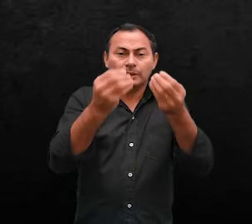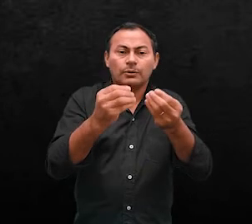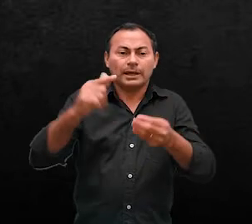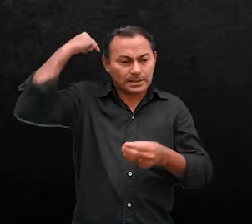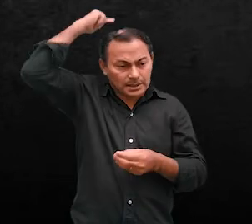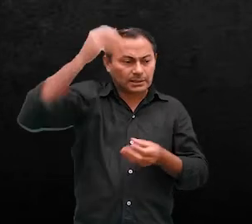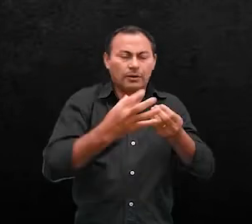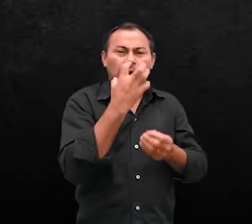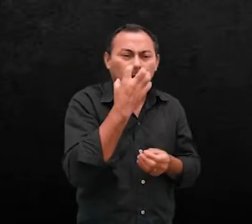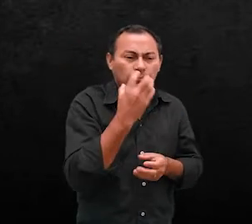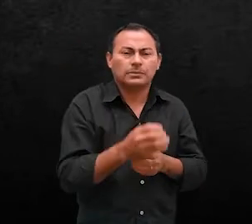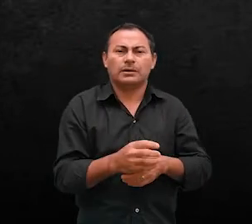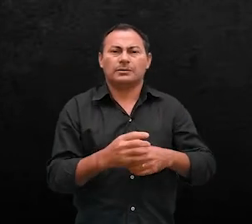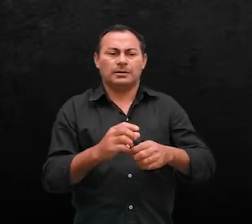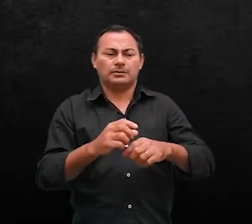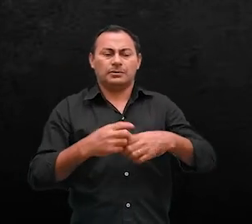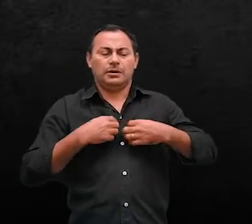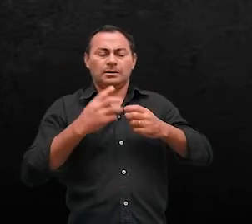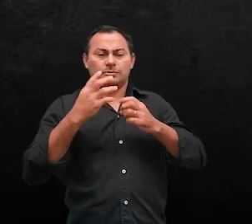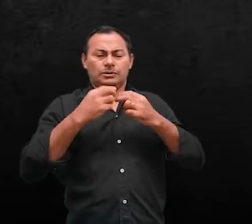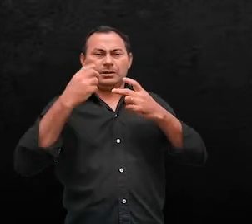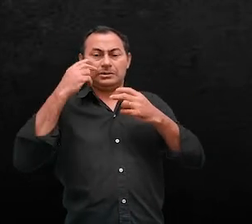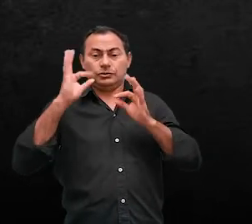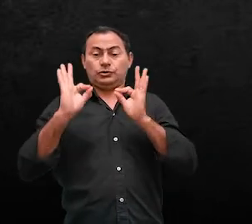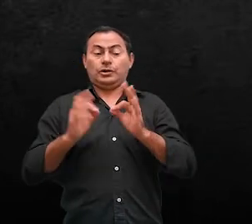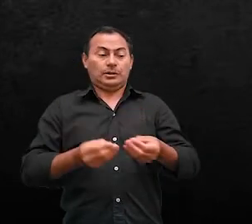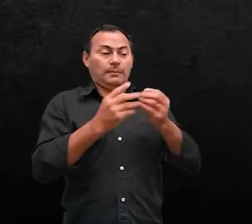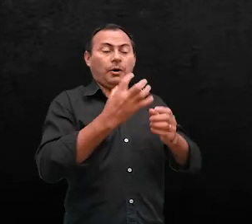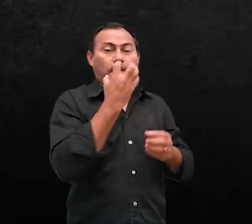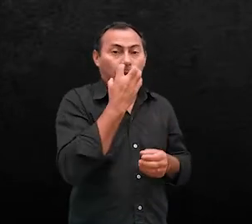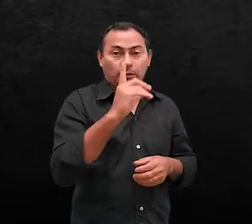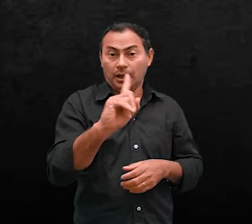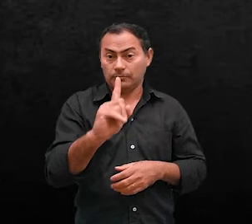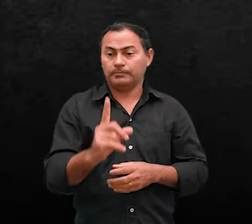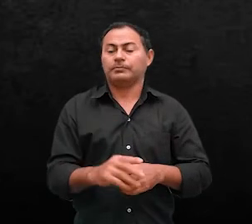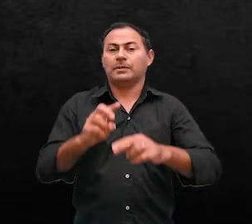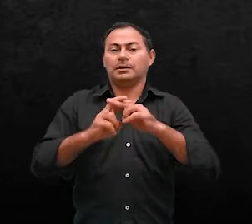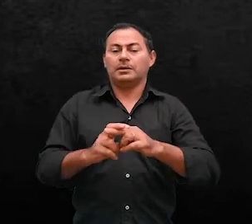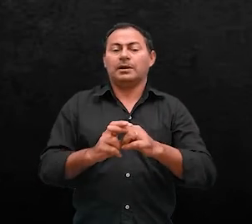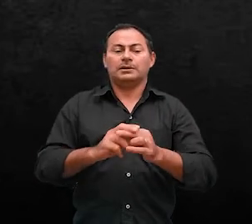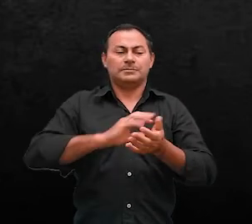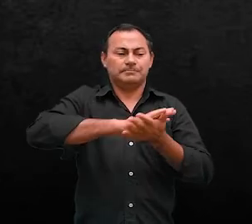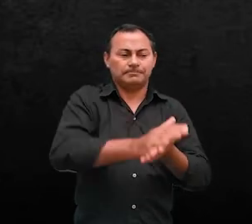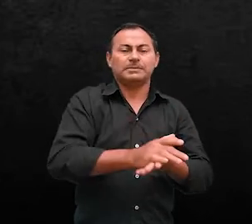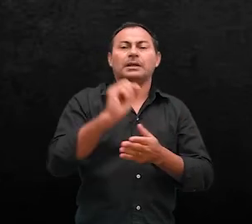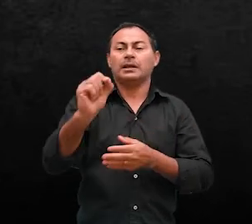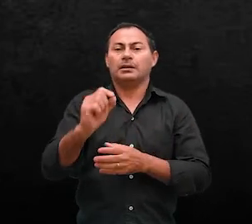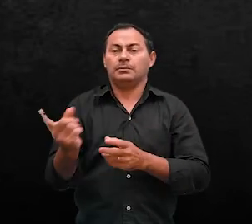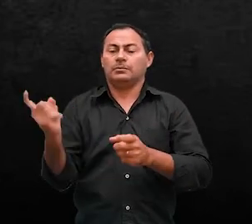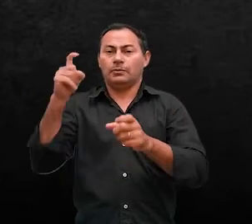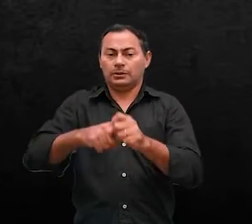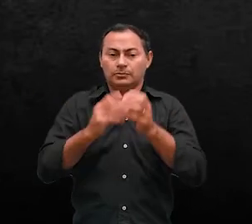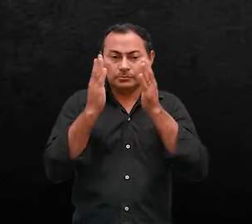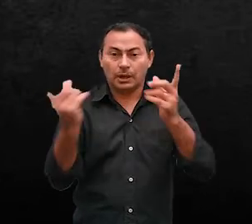sagrado ao cães nem atira em suas pérolas aos porcos caso contrário esses as pisaram e